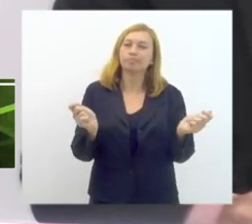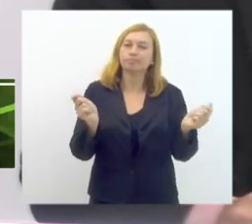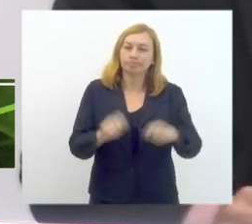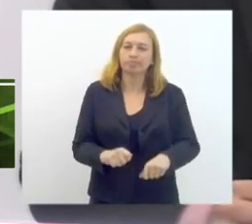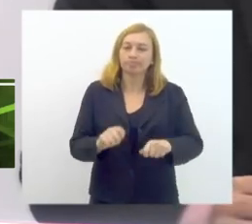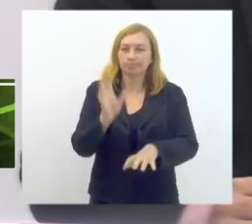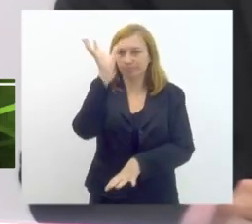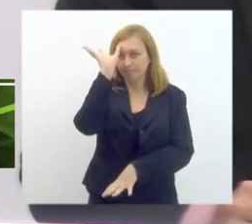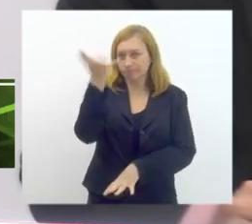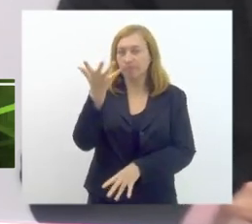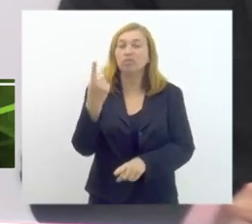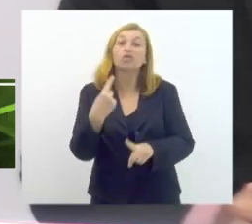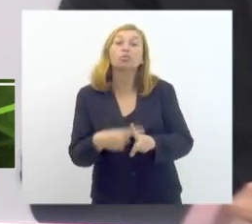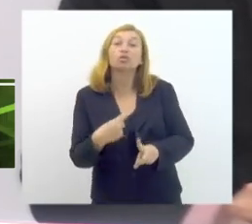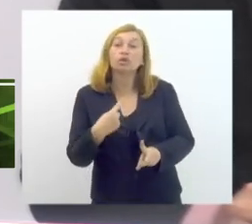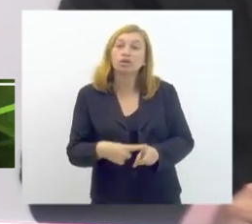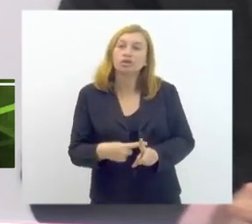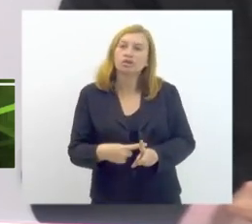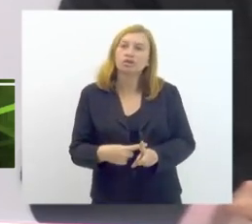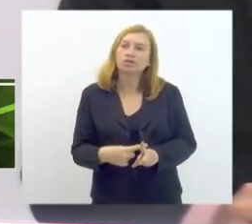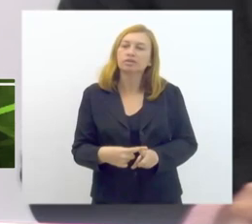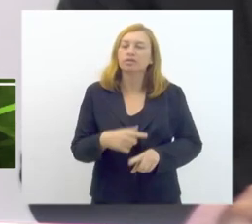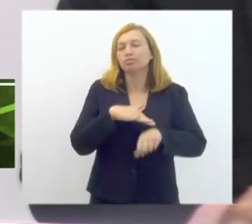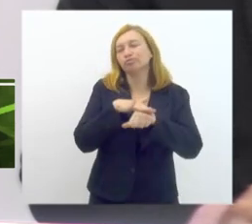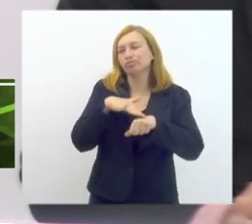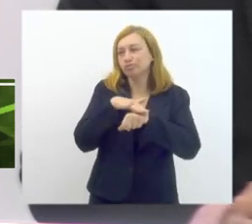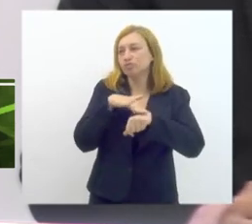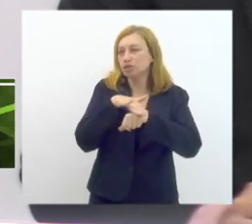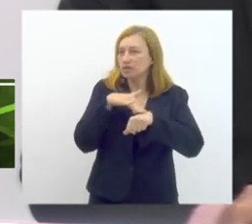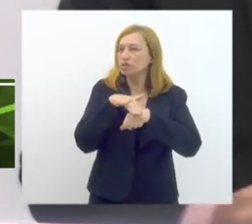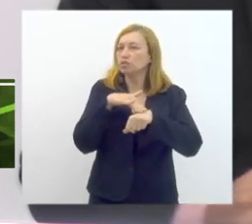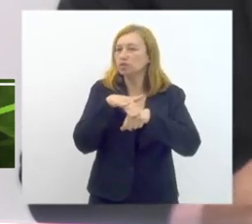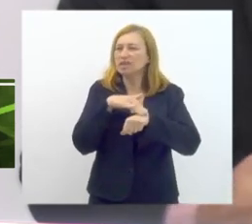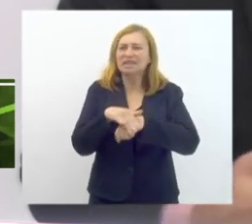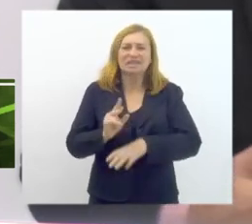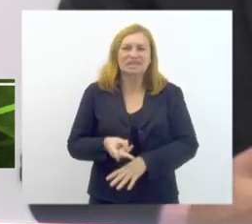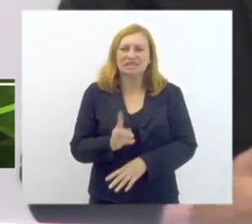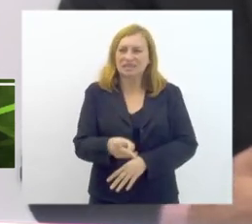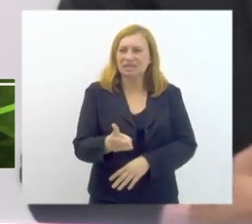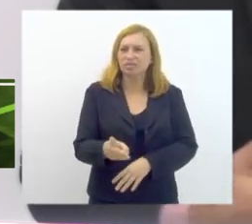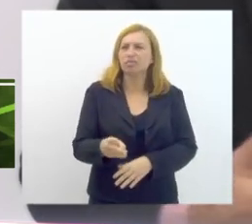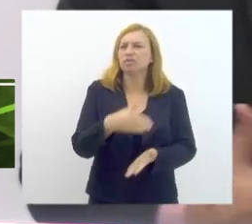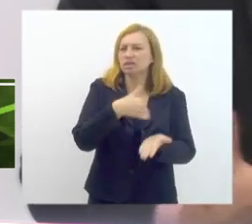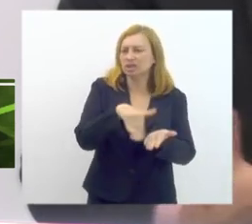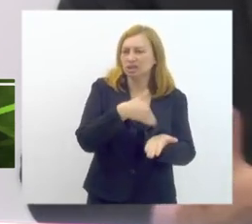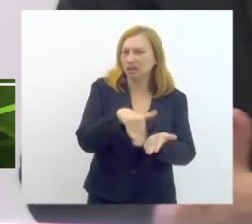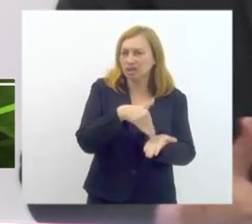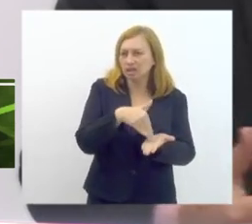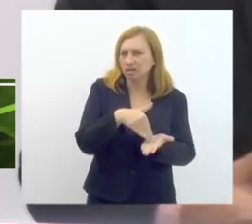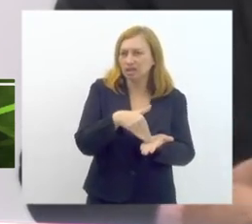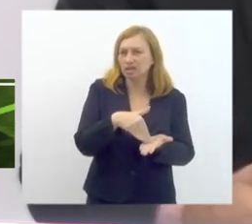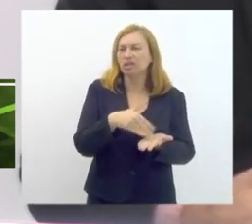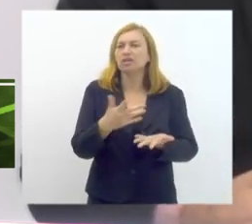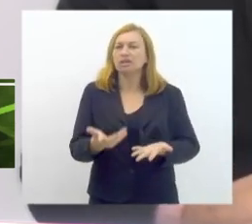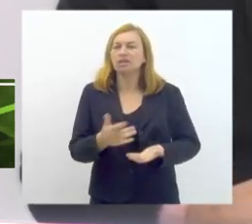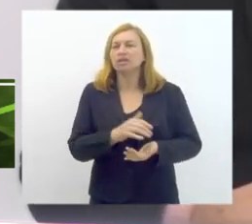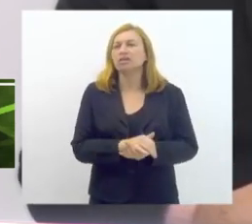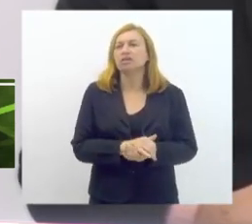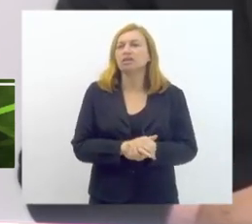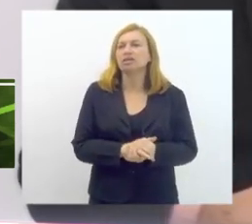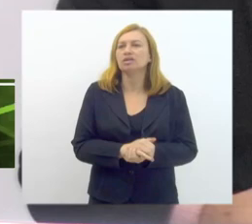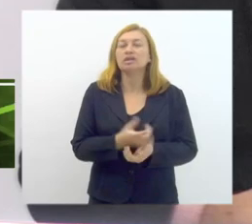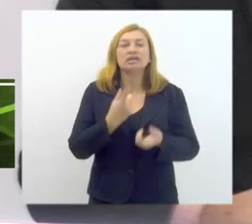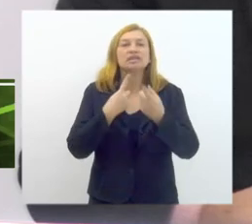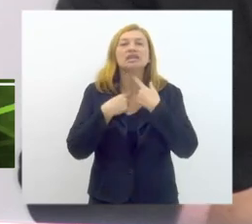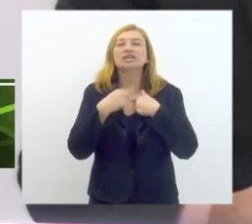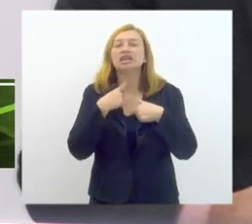solução. Porque a gente conversa, eu converso sempre com a secretaria, através do secretário Kiepp, e vontade